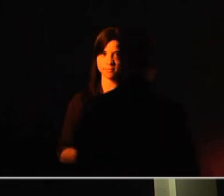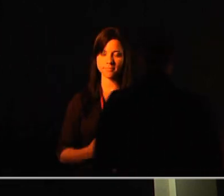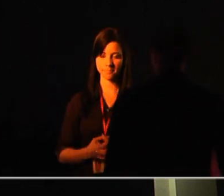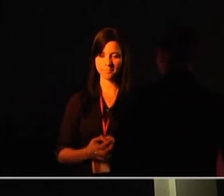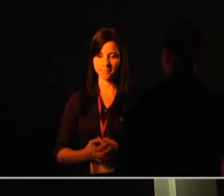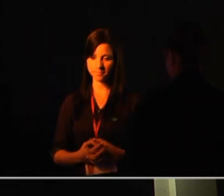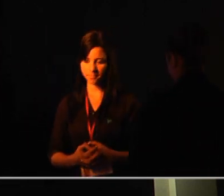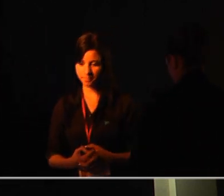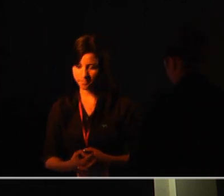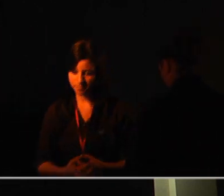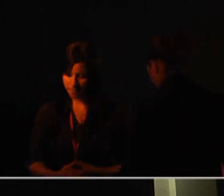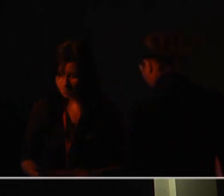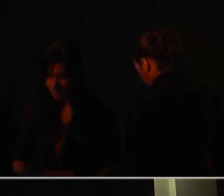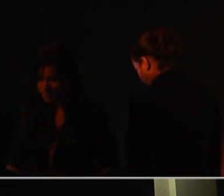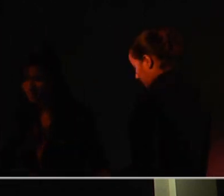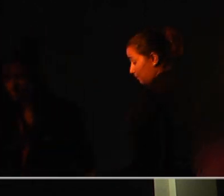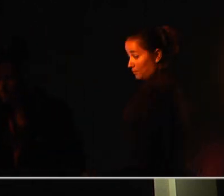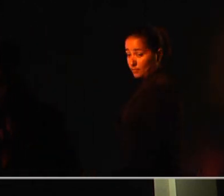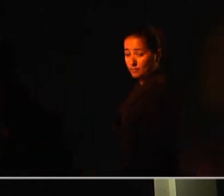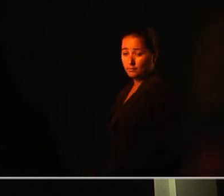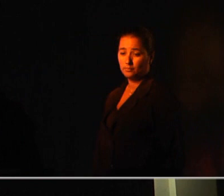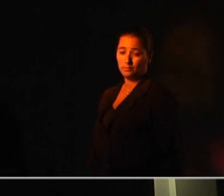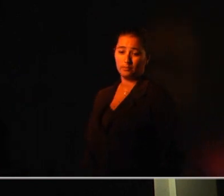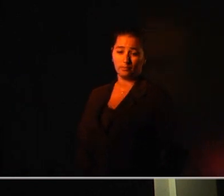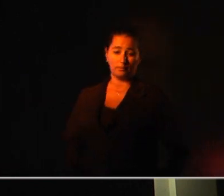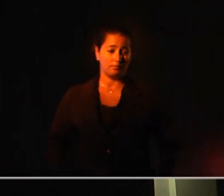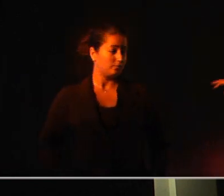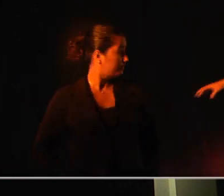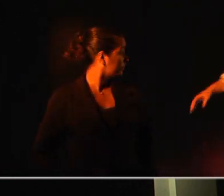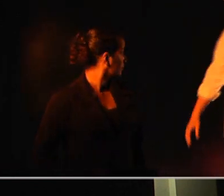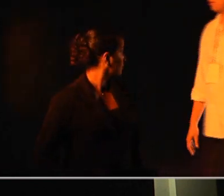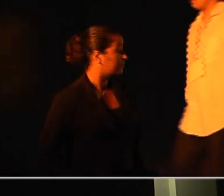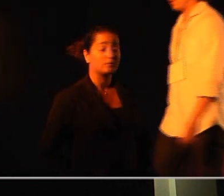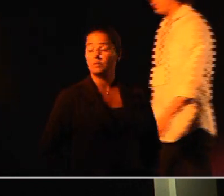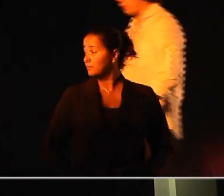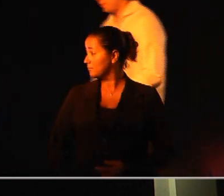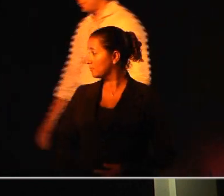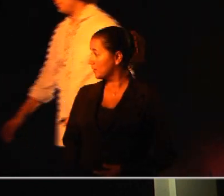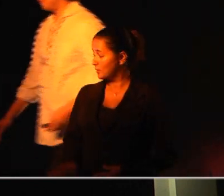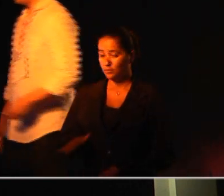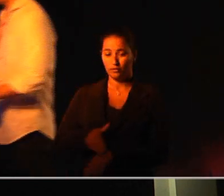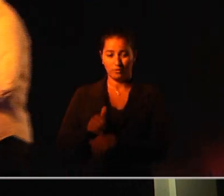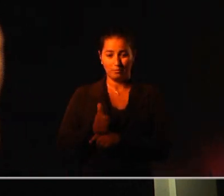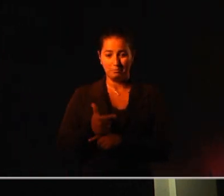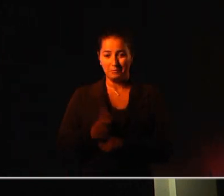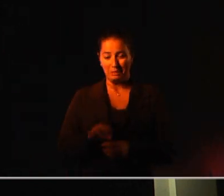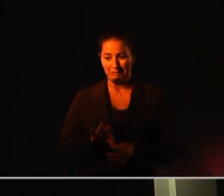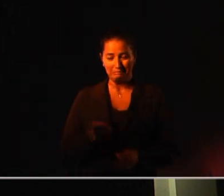Até agora. Acabou? Chama alguma coisa ou não? Tá bom.